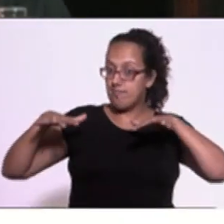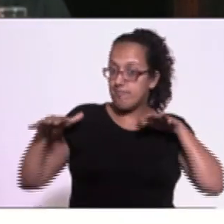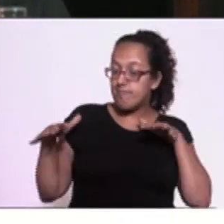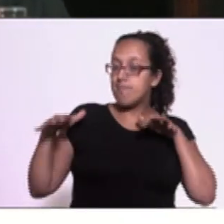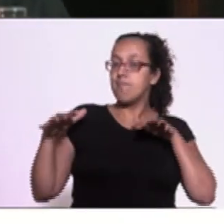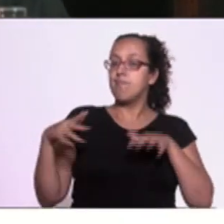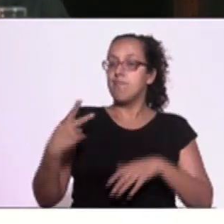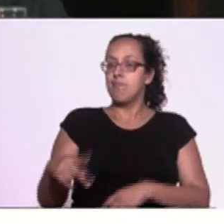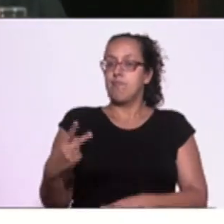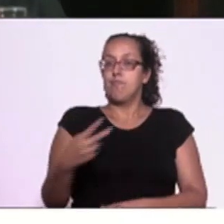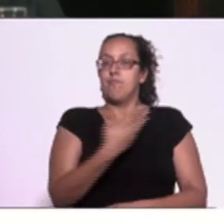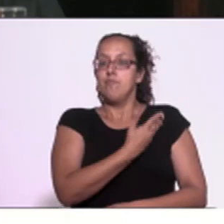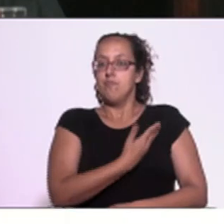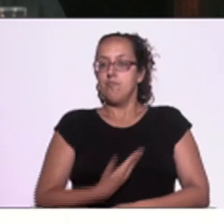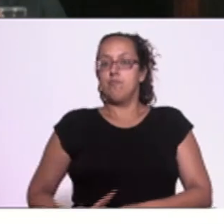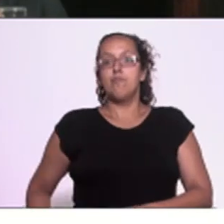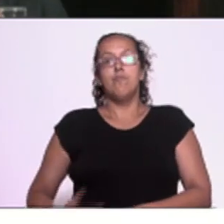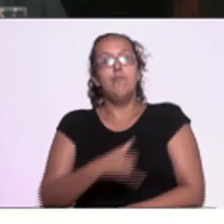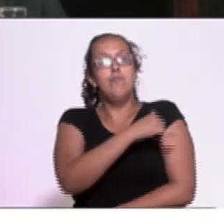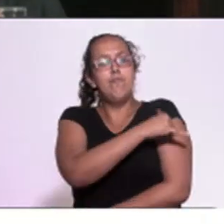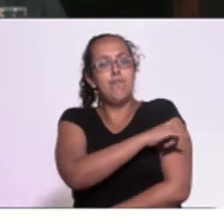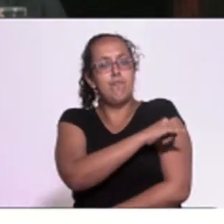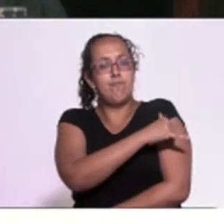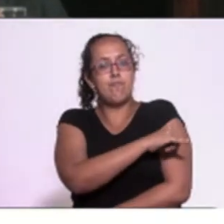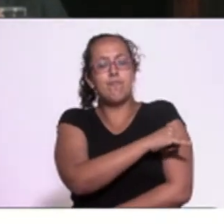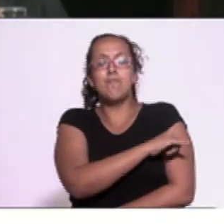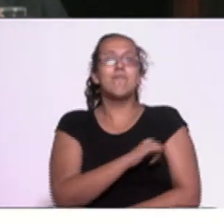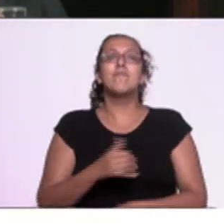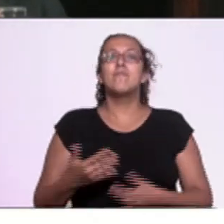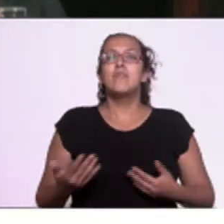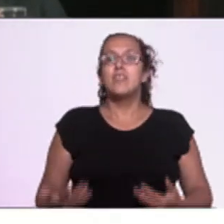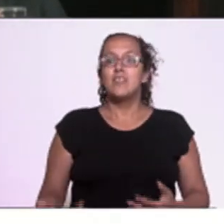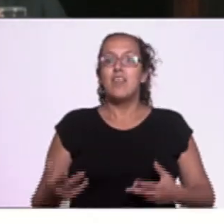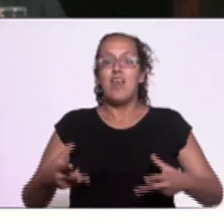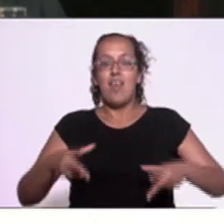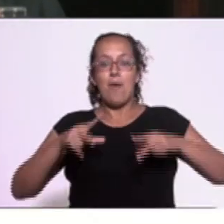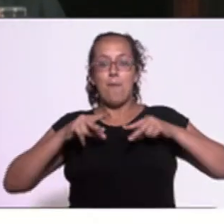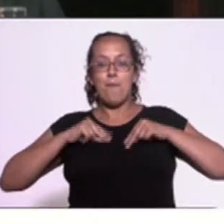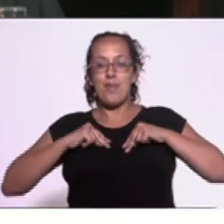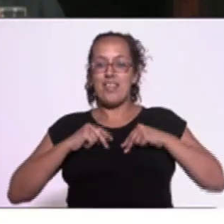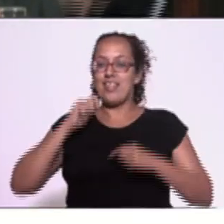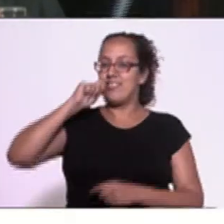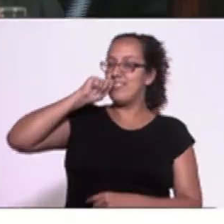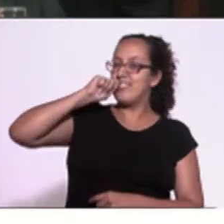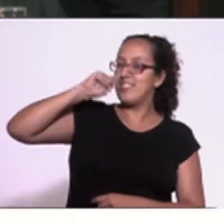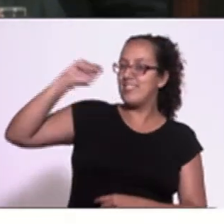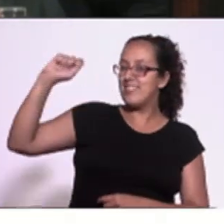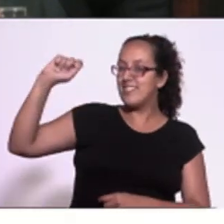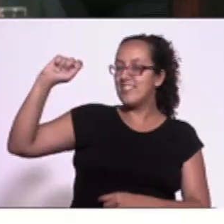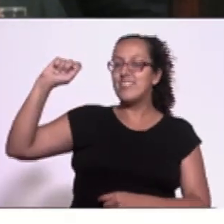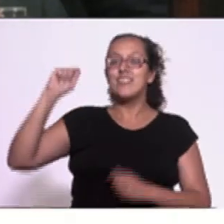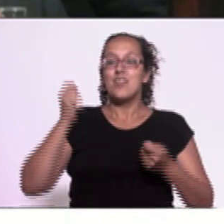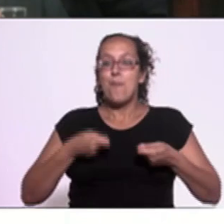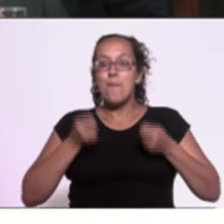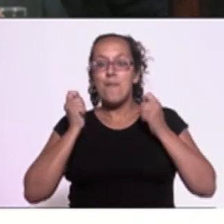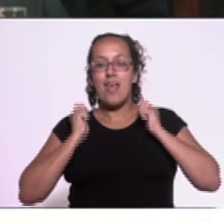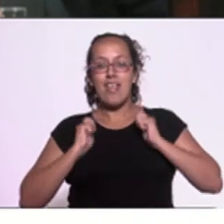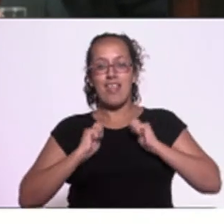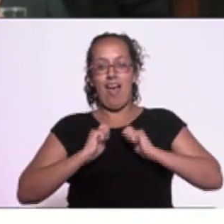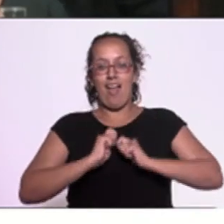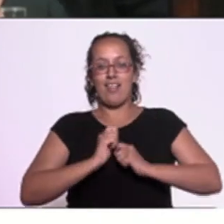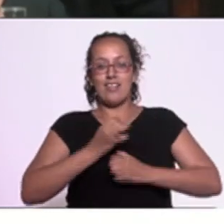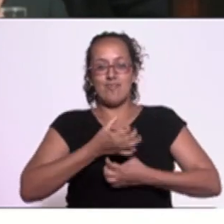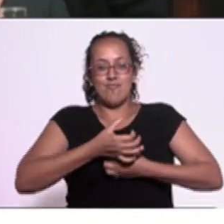Janeiro tem a honra de agraciar com a medalha Tiradentes, que é a nossa maior